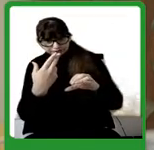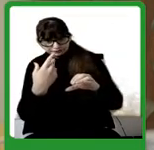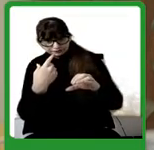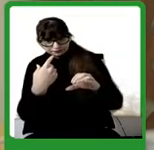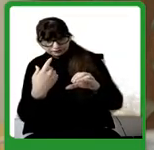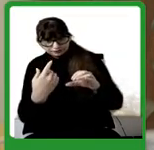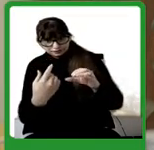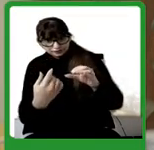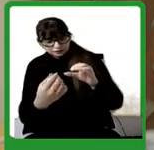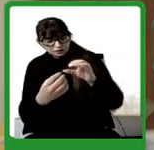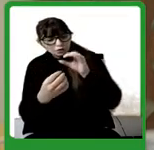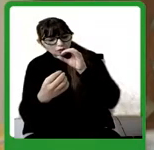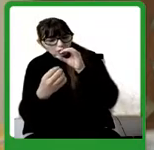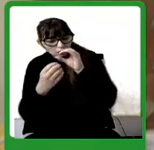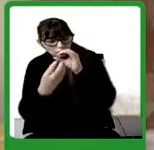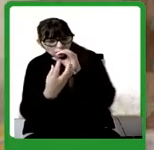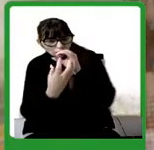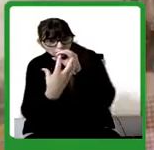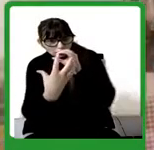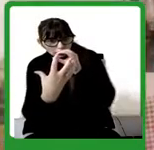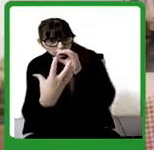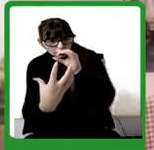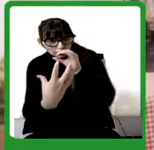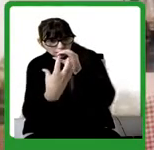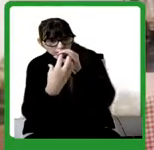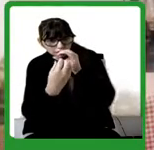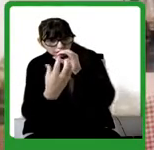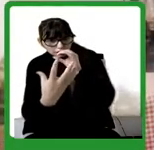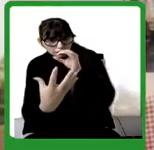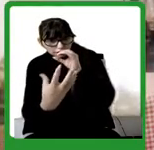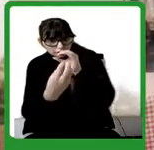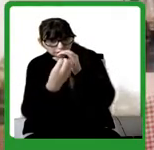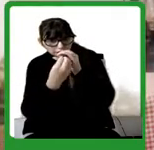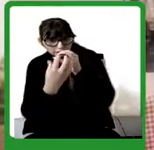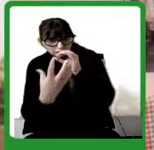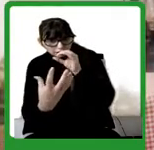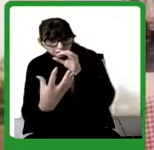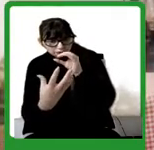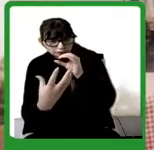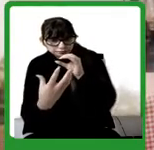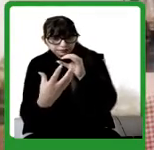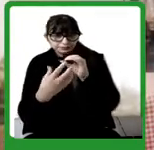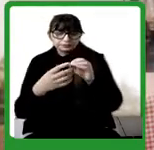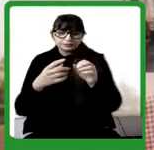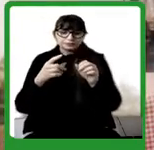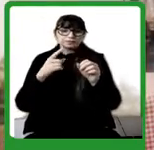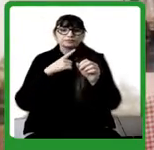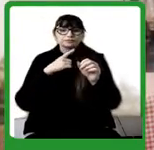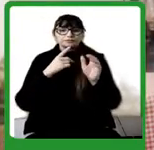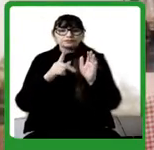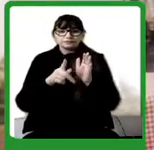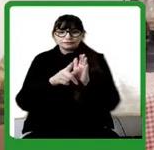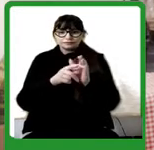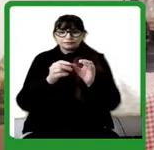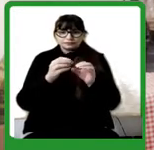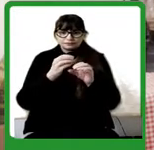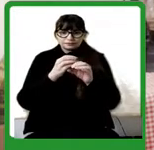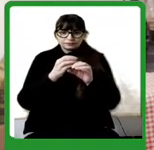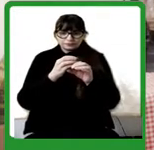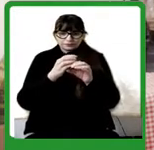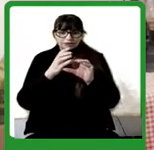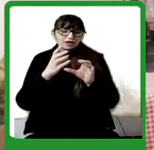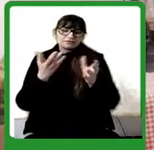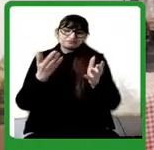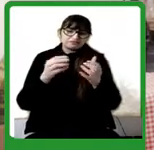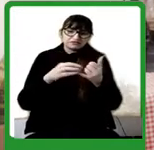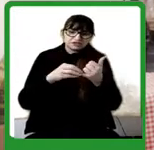um balão. Vocês nunca brincaram? Você chamava desse chopatel? Que tu botava, pegava o bico assim na garrafa, assim, largava um feijão, qualquer